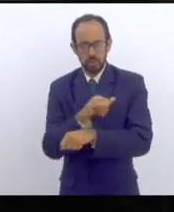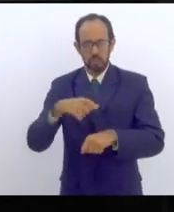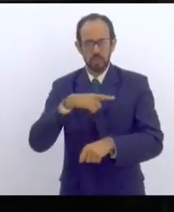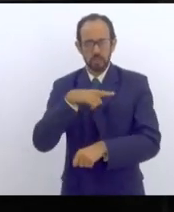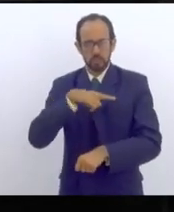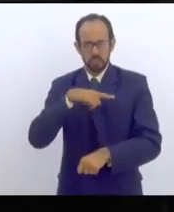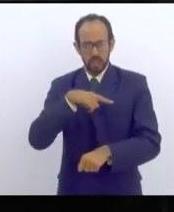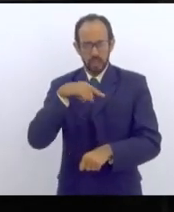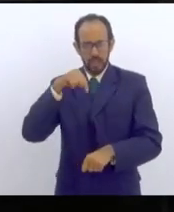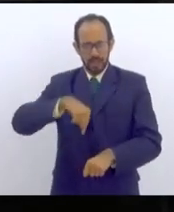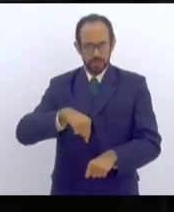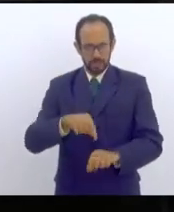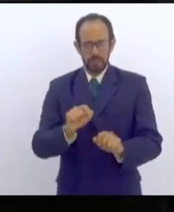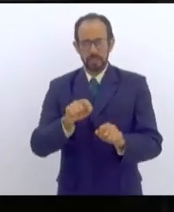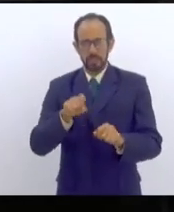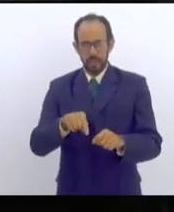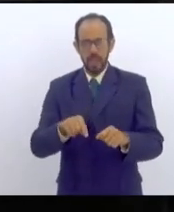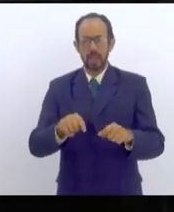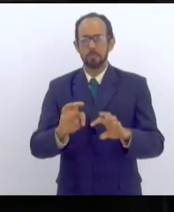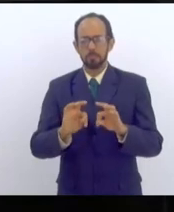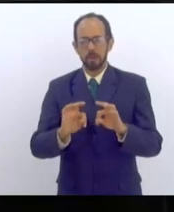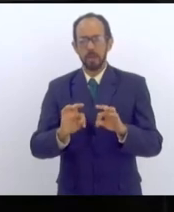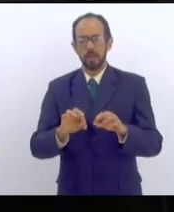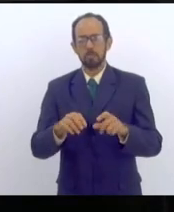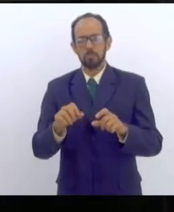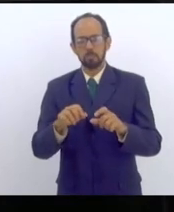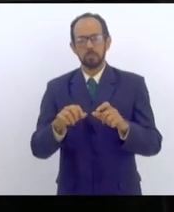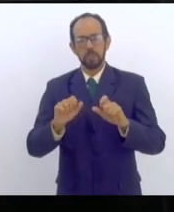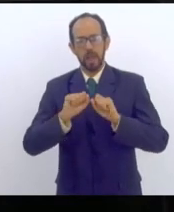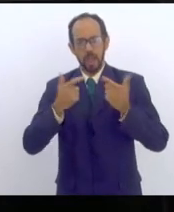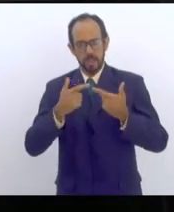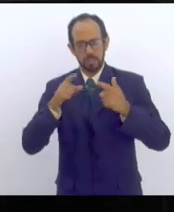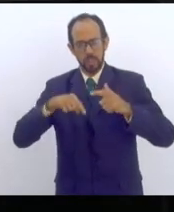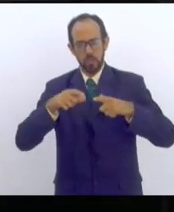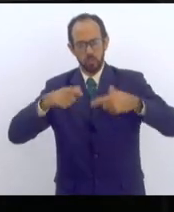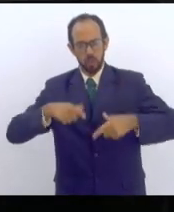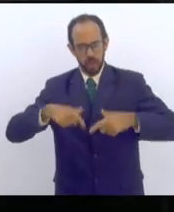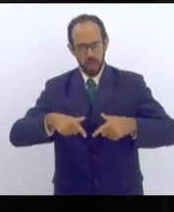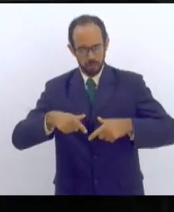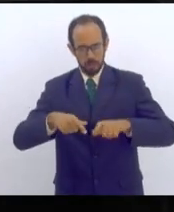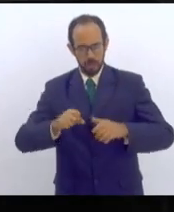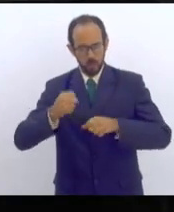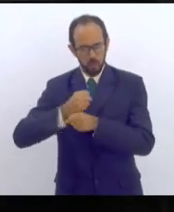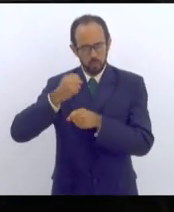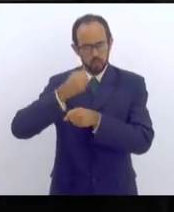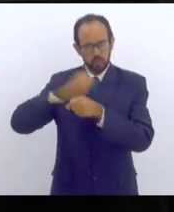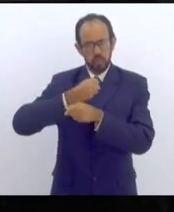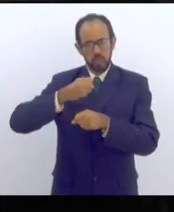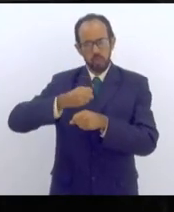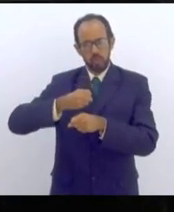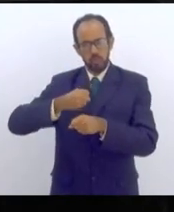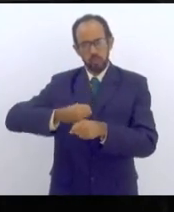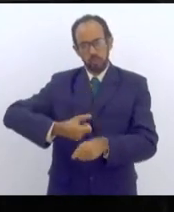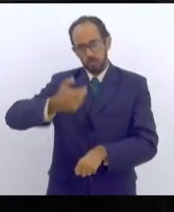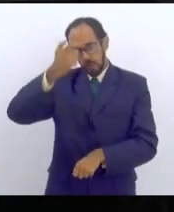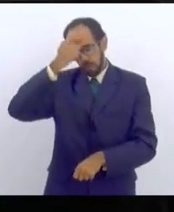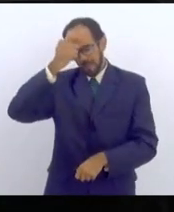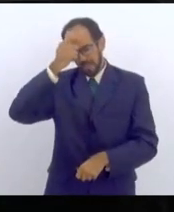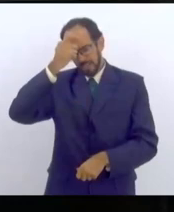será o lugar para tanto, a construção e a reafirmação de uma mentalidade